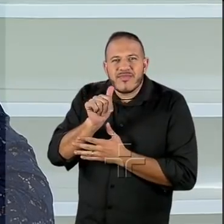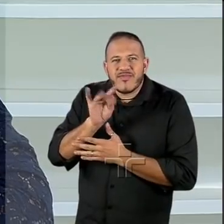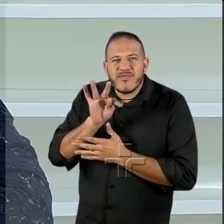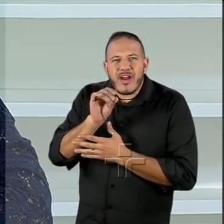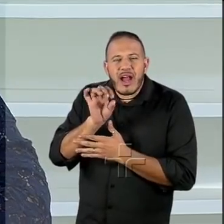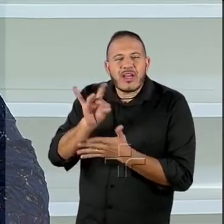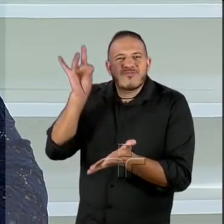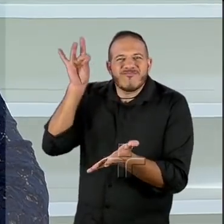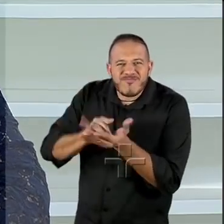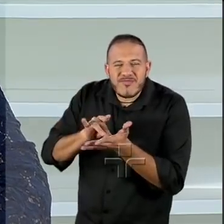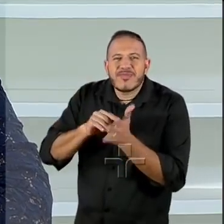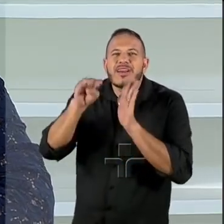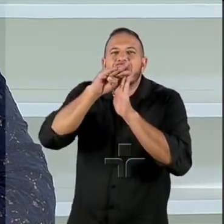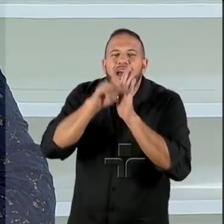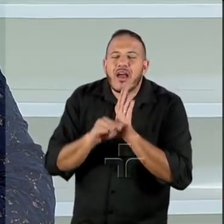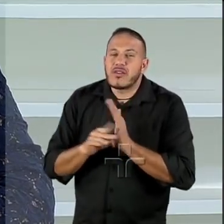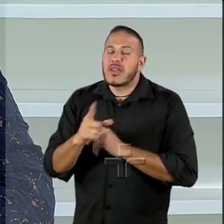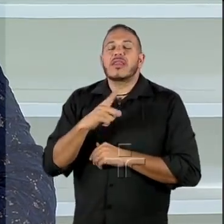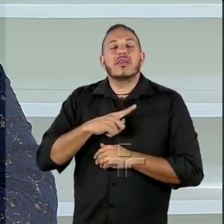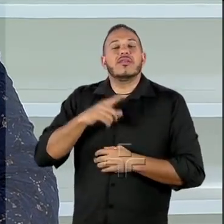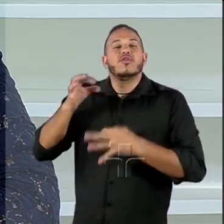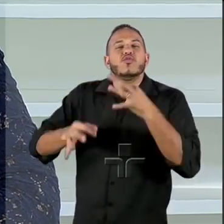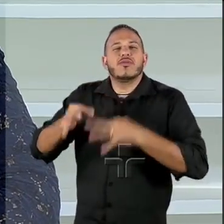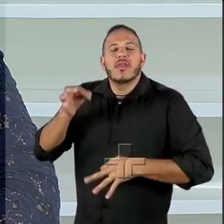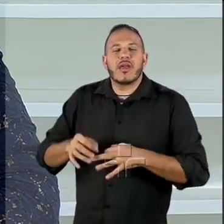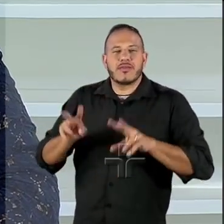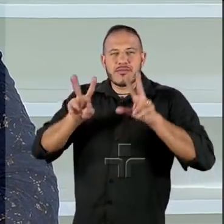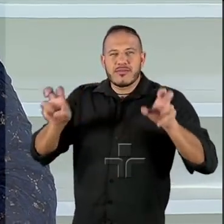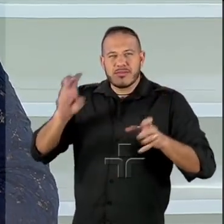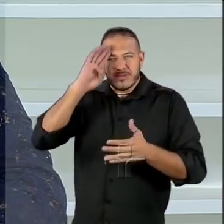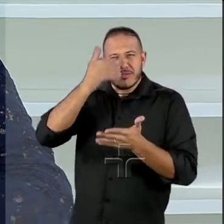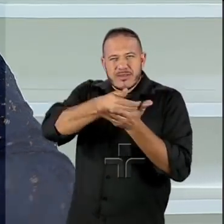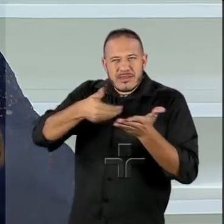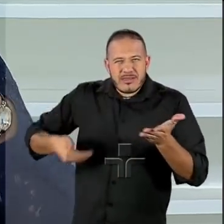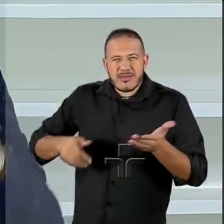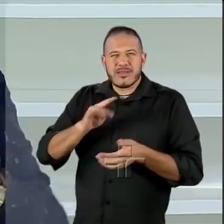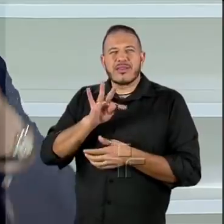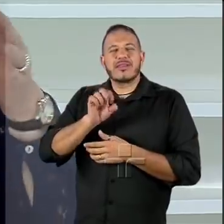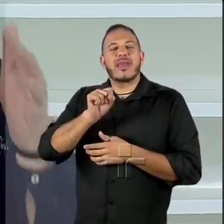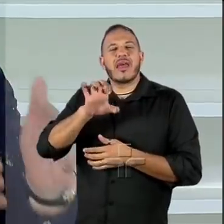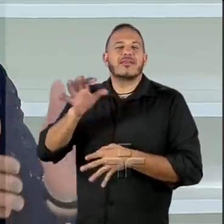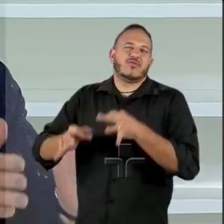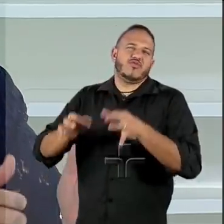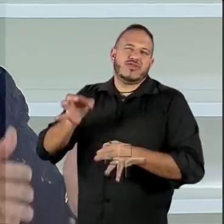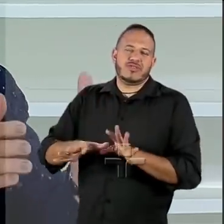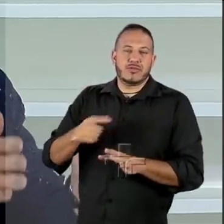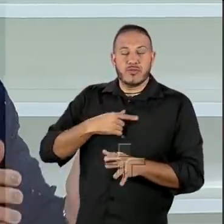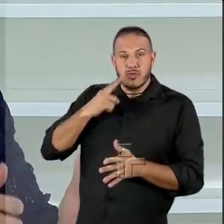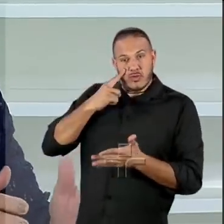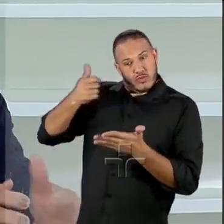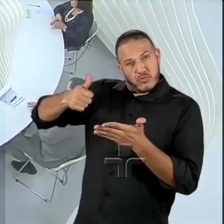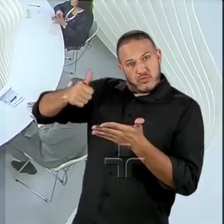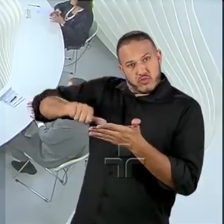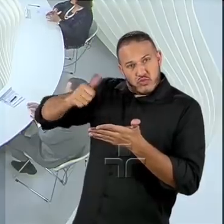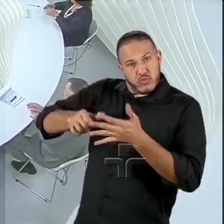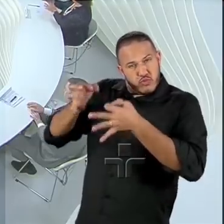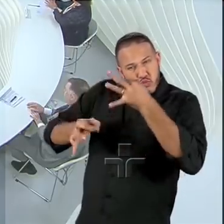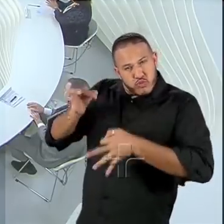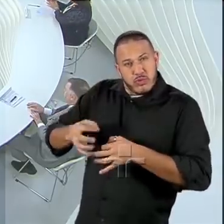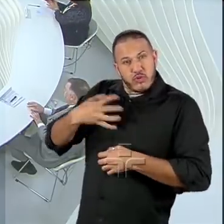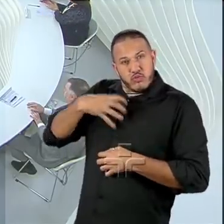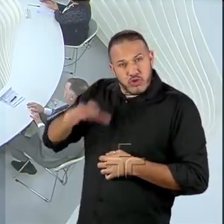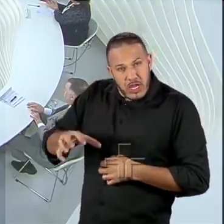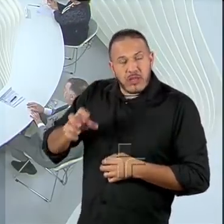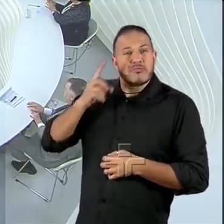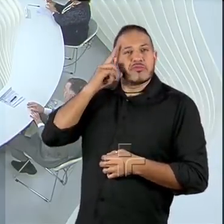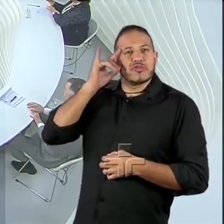cláusulas contratuais. Nós temos de julgar as teses jurídicas. Então, julga uma tese jurídica de um jeito, dias depois